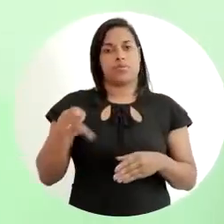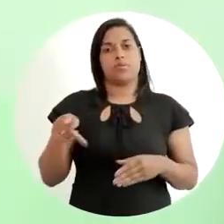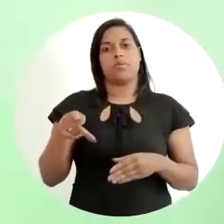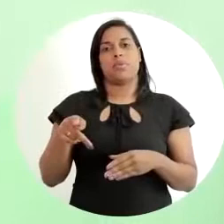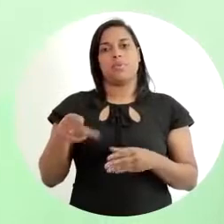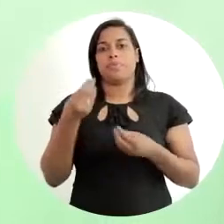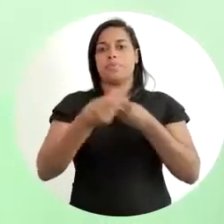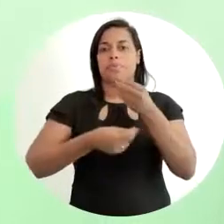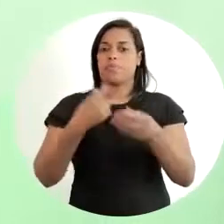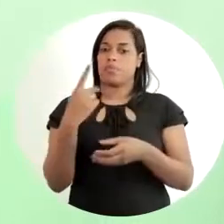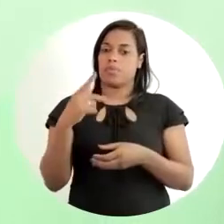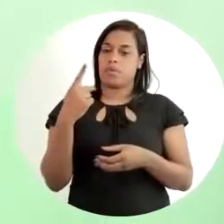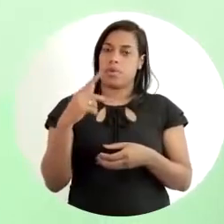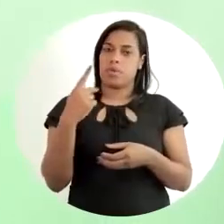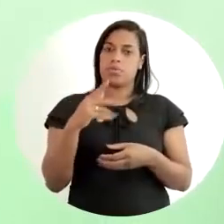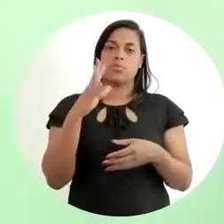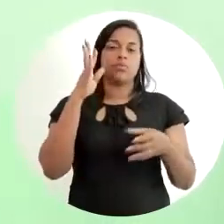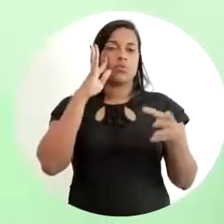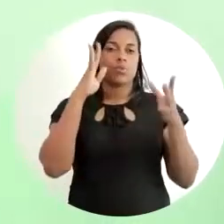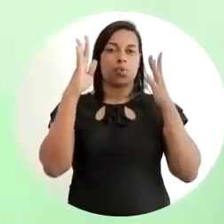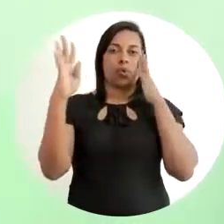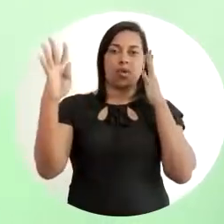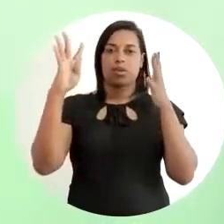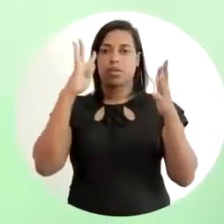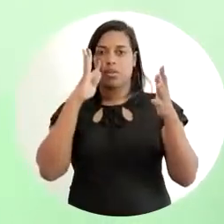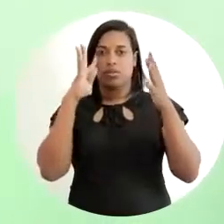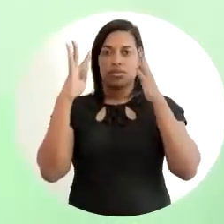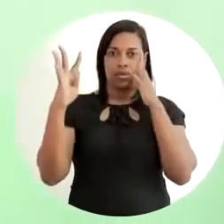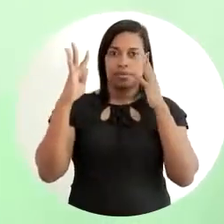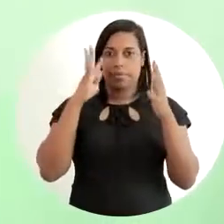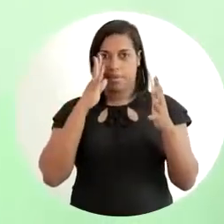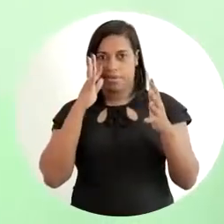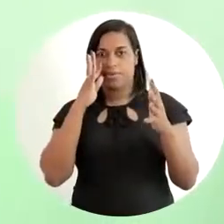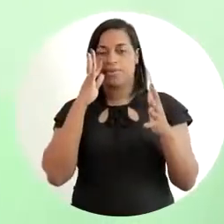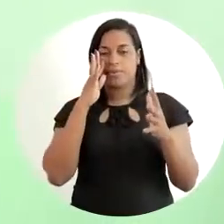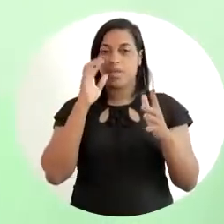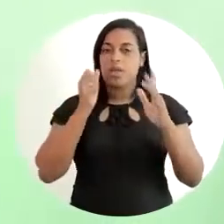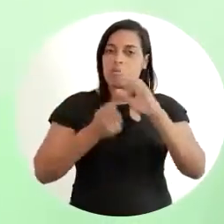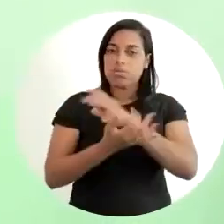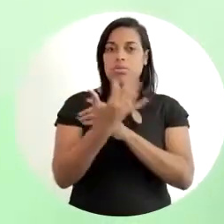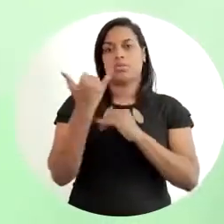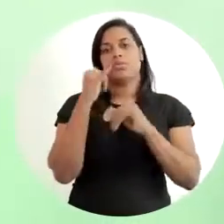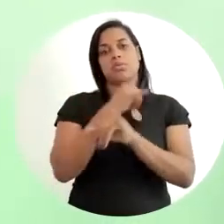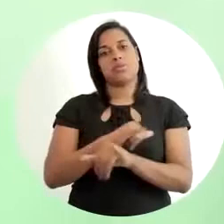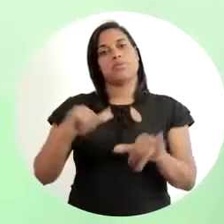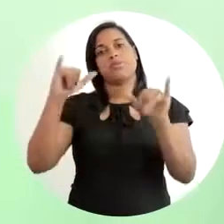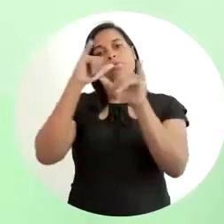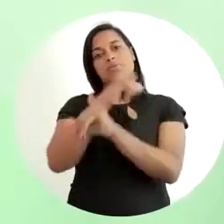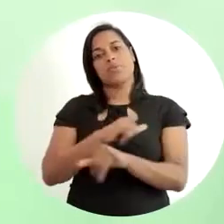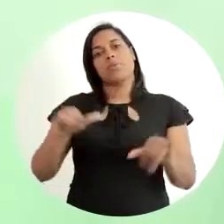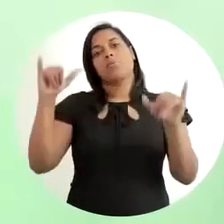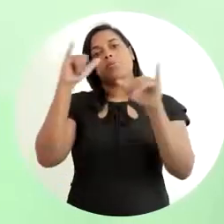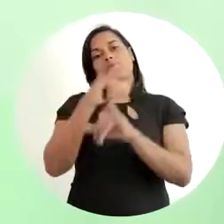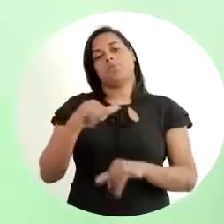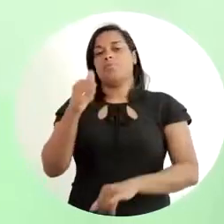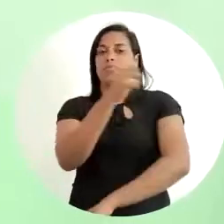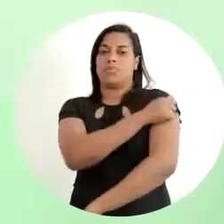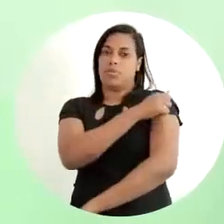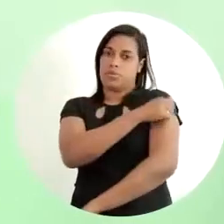no professor como aquele detentor de conhecimento e apenas transmissor de informação para os